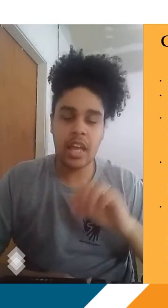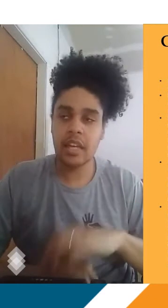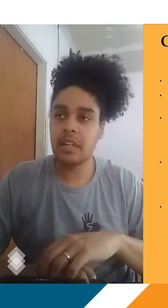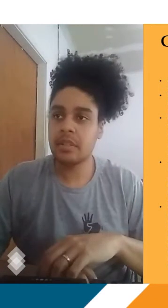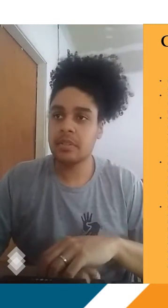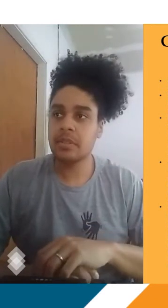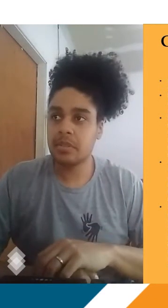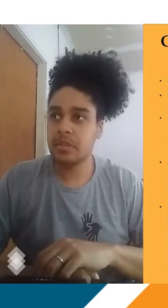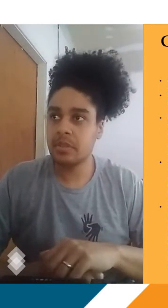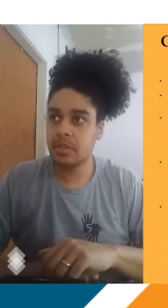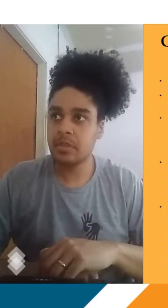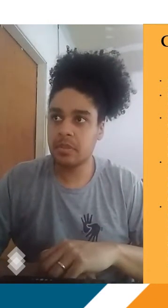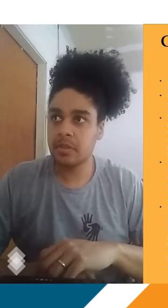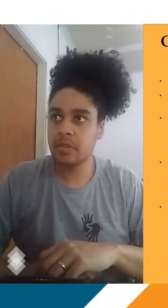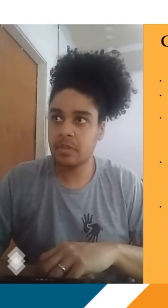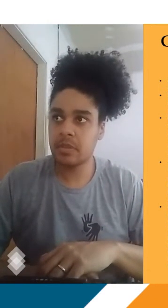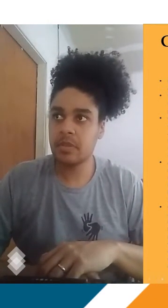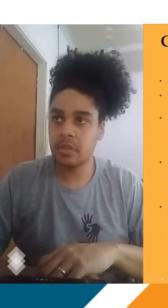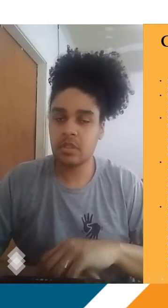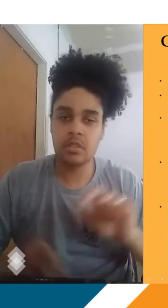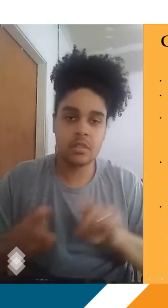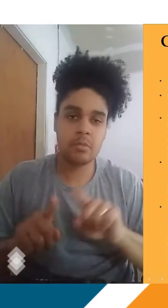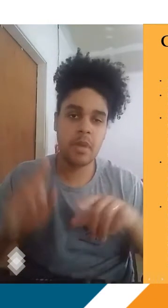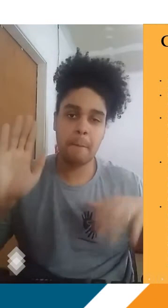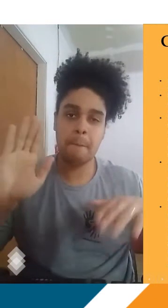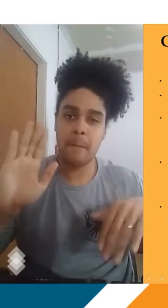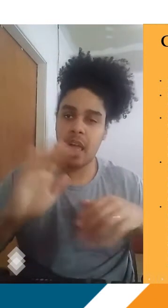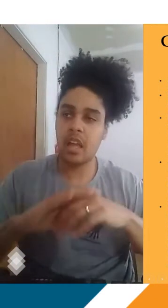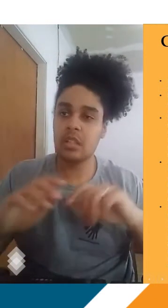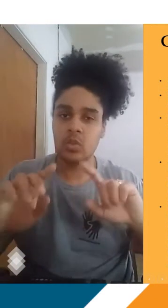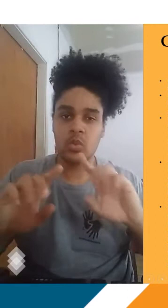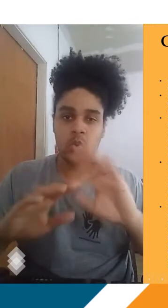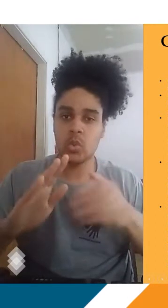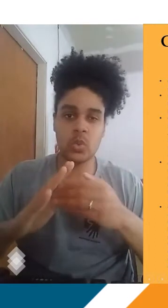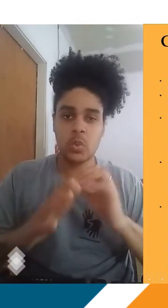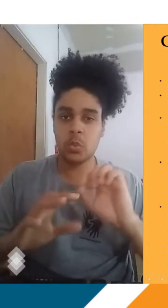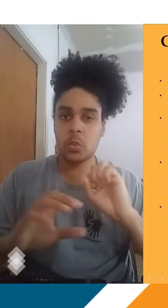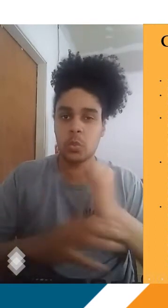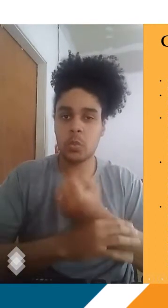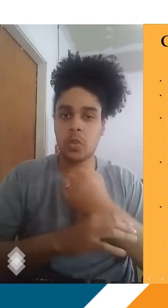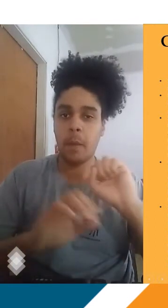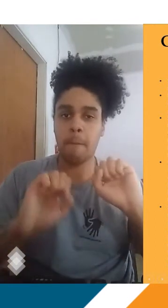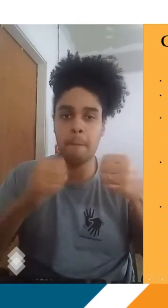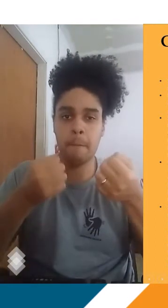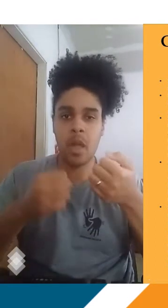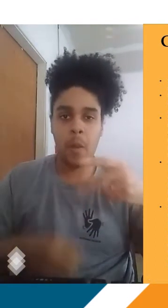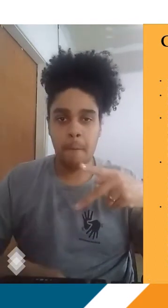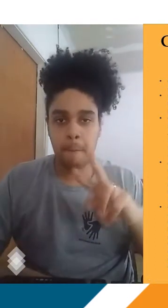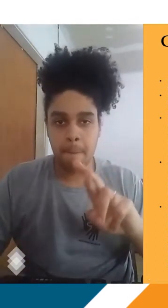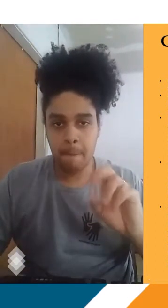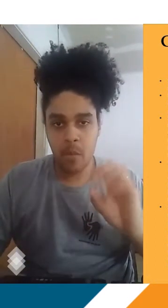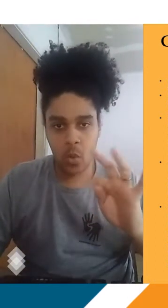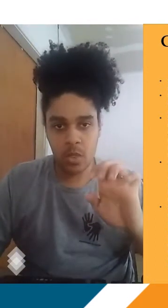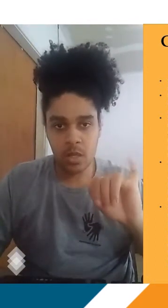o primeiro parque do Brasil de caráter de conservação. E o número 5, o Parque Estadual da Pedra Branca, que fica na